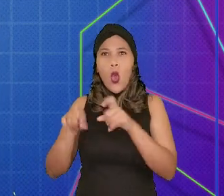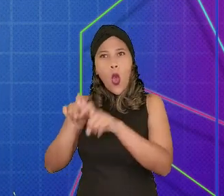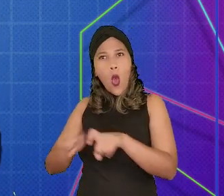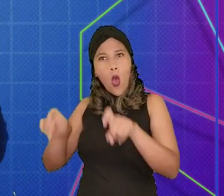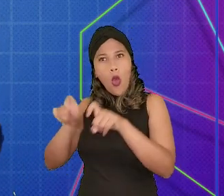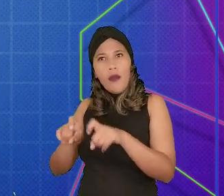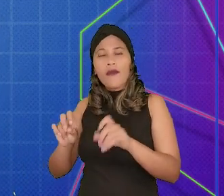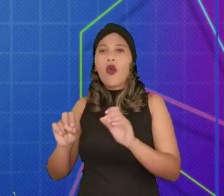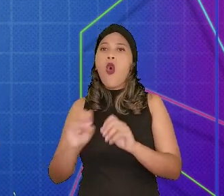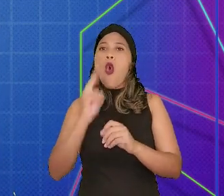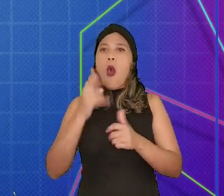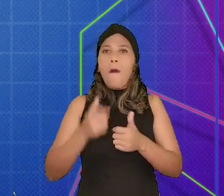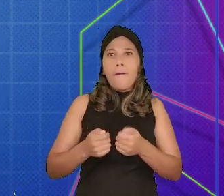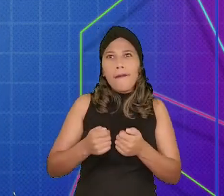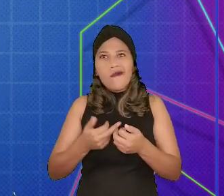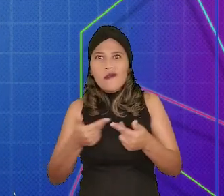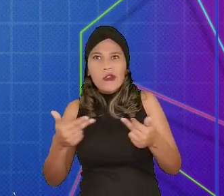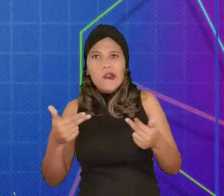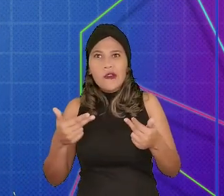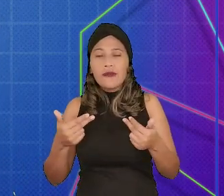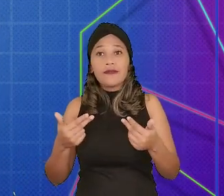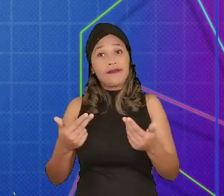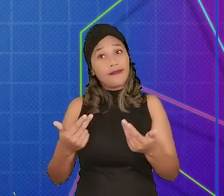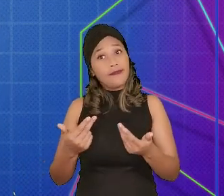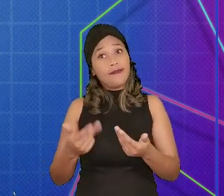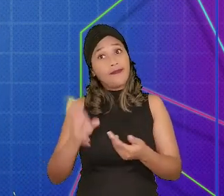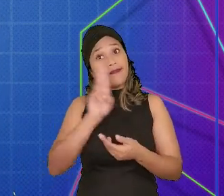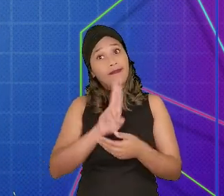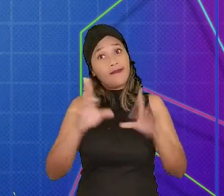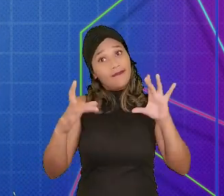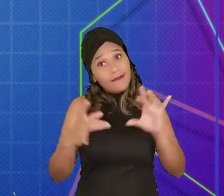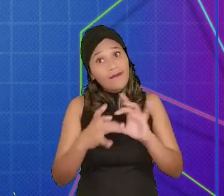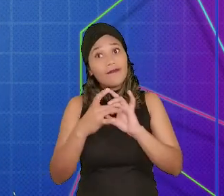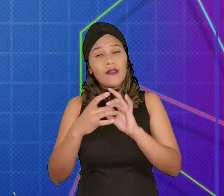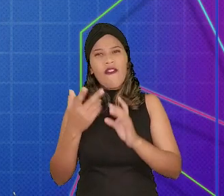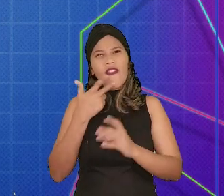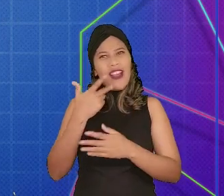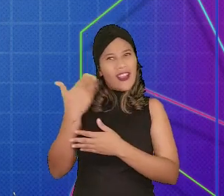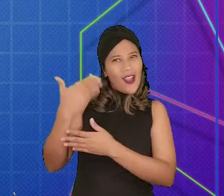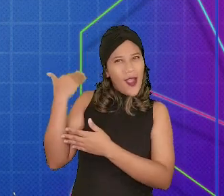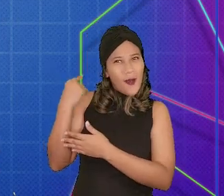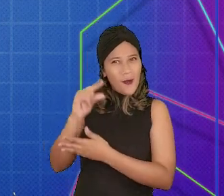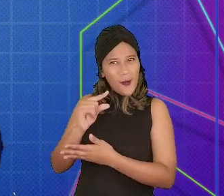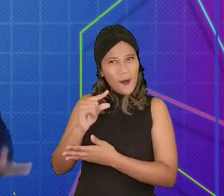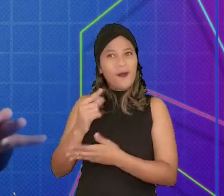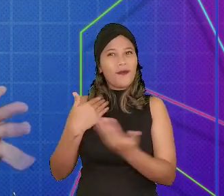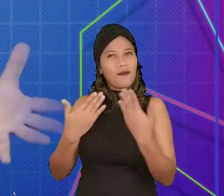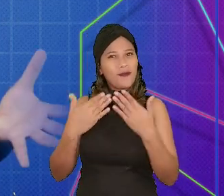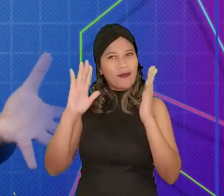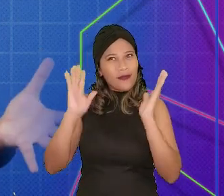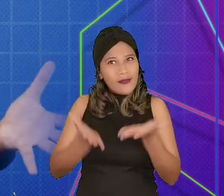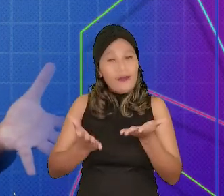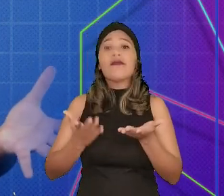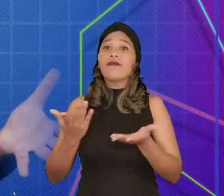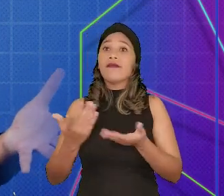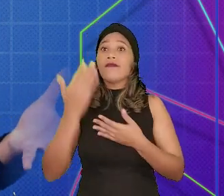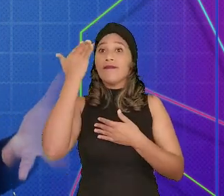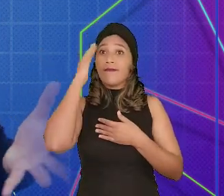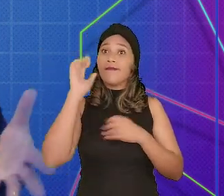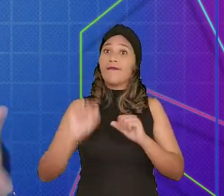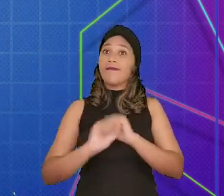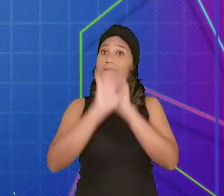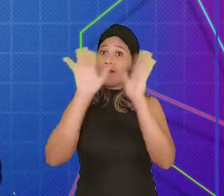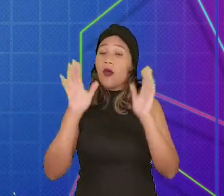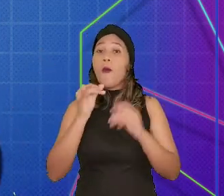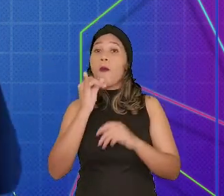computador ou de console? Essa decisão está ligada à mecânica do jogo, que falamos agora há pouco. Isso acontece porque um jogo